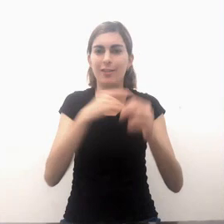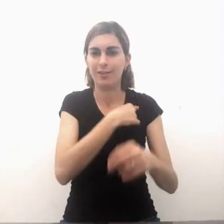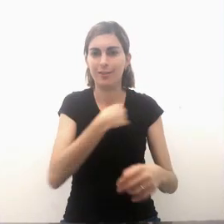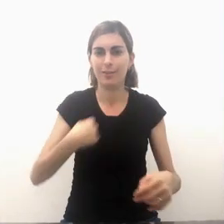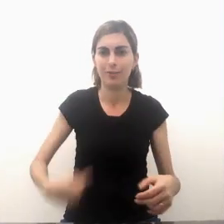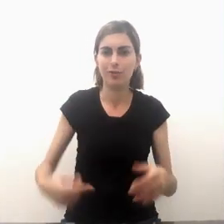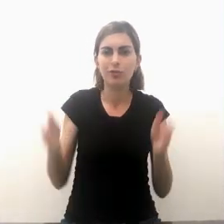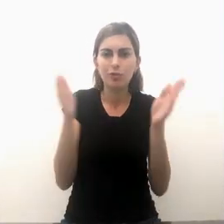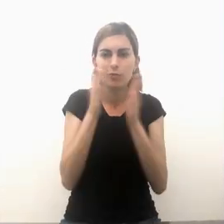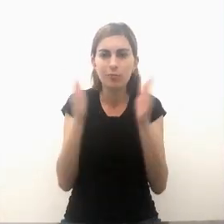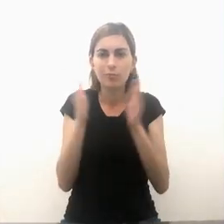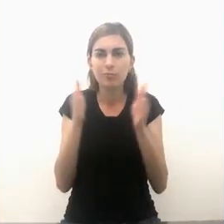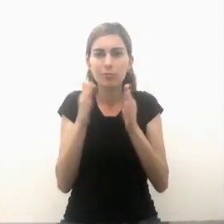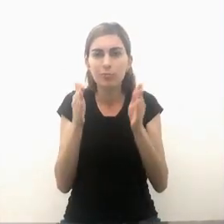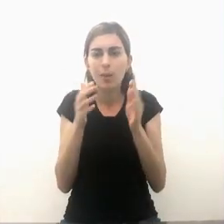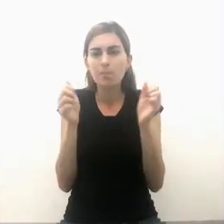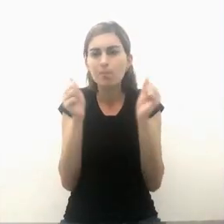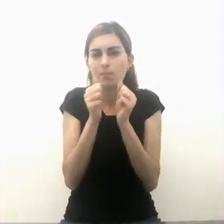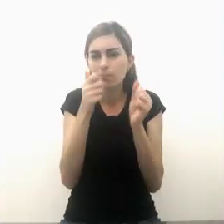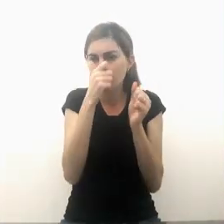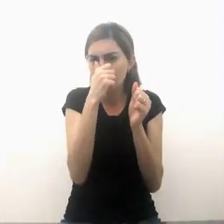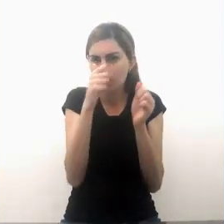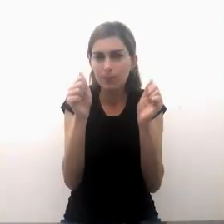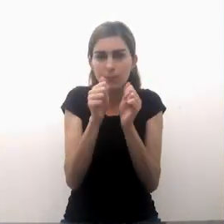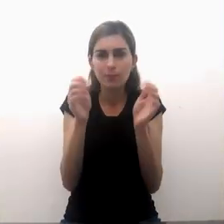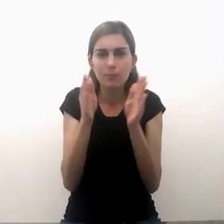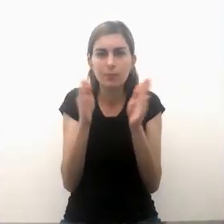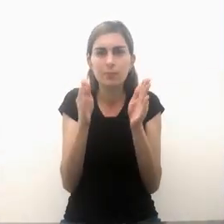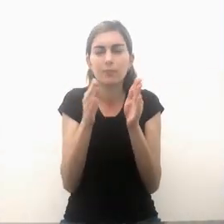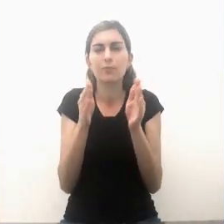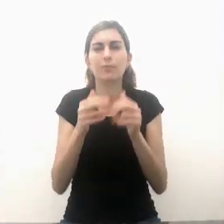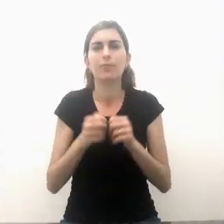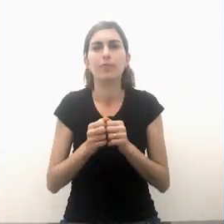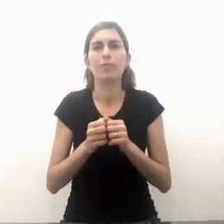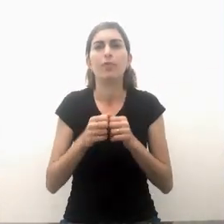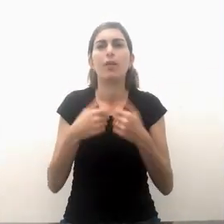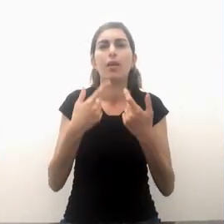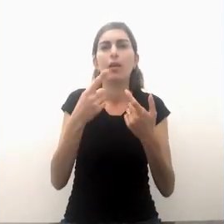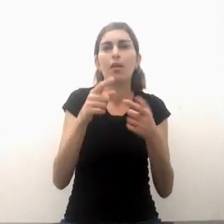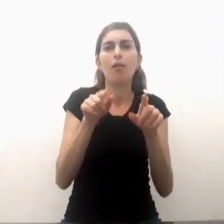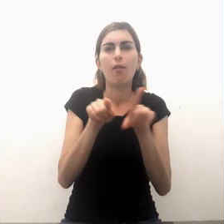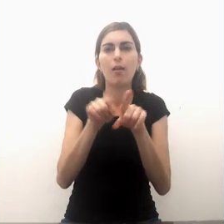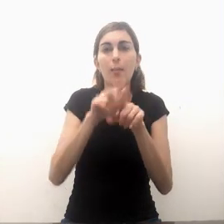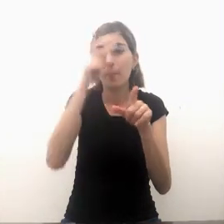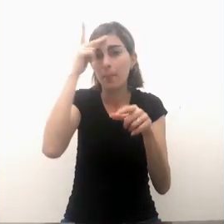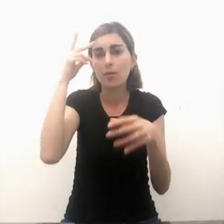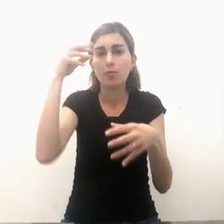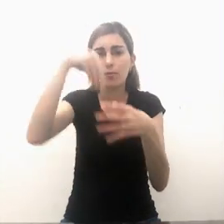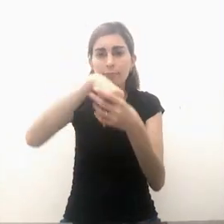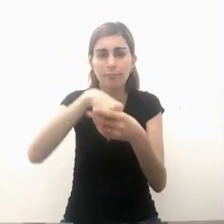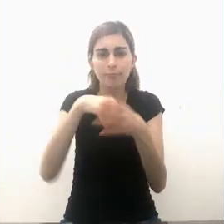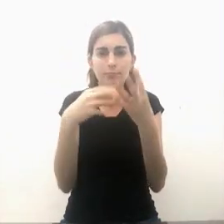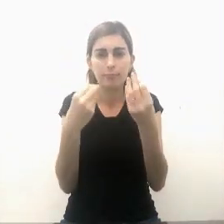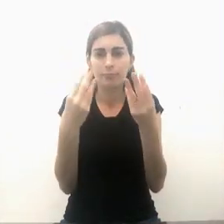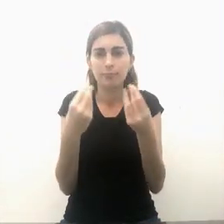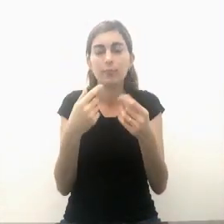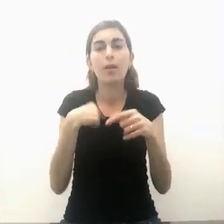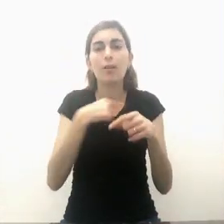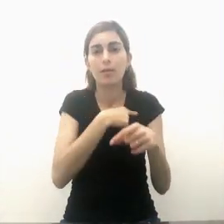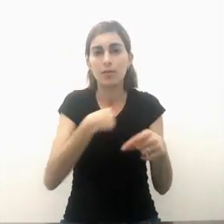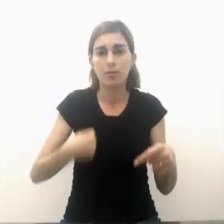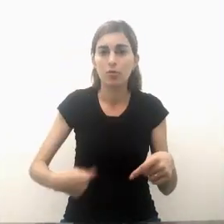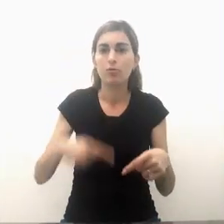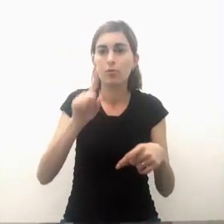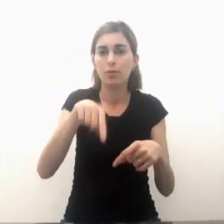chinês, né, que é aquele ambiente bem apertadinho, dividido por paredes muito finas, né, que abrigam muitas pessoas, tá? Então, a China